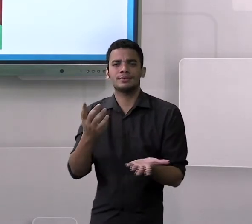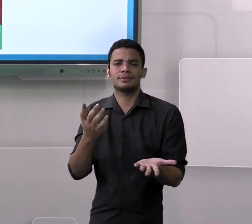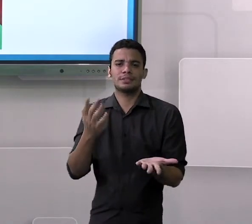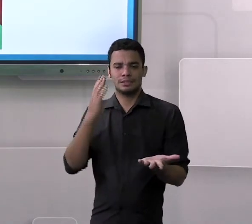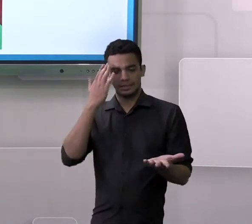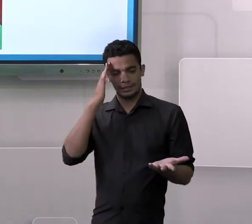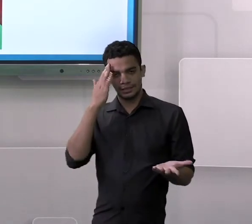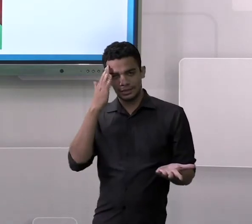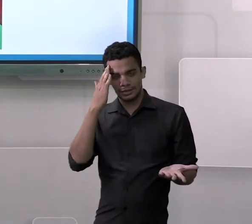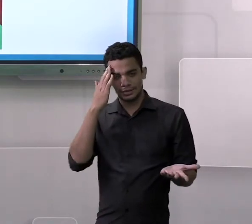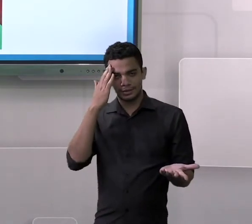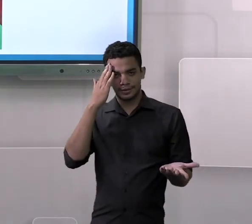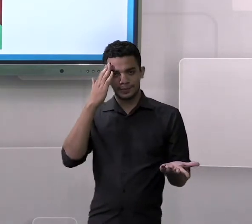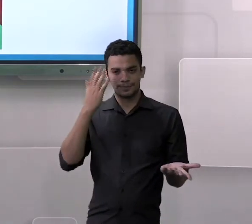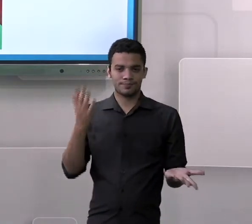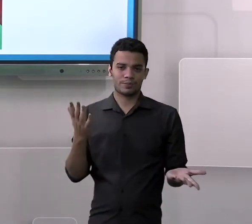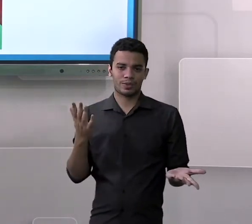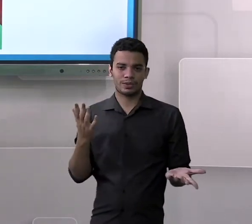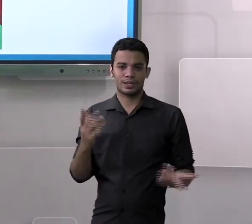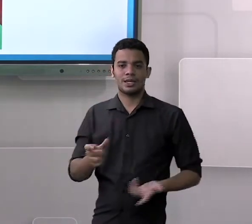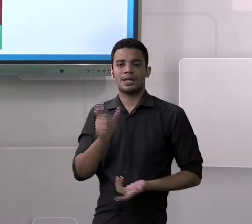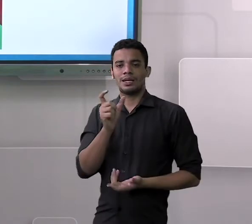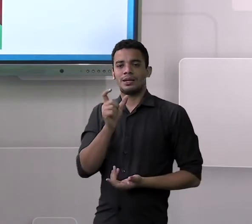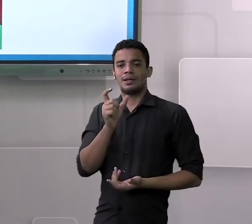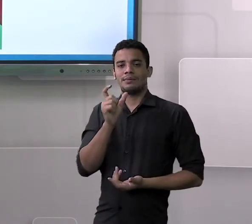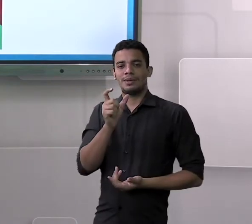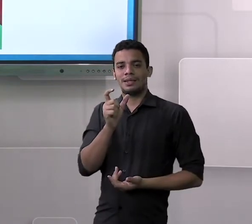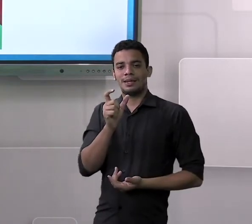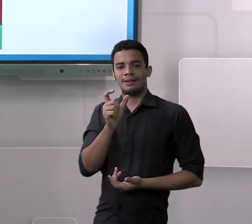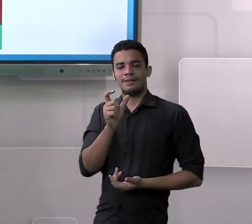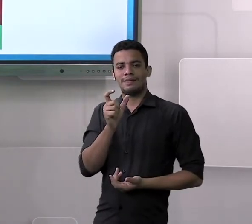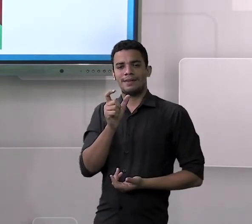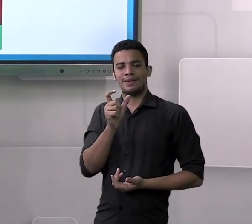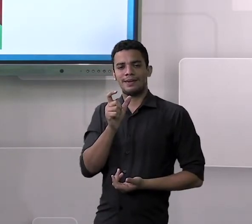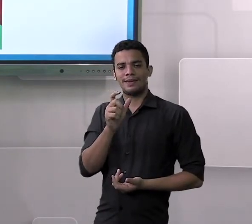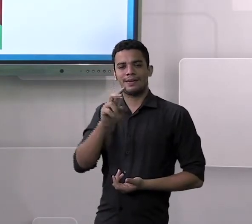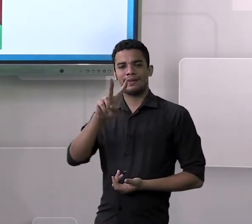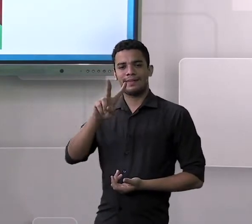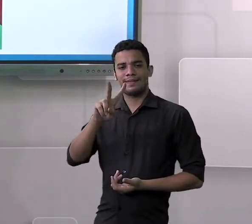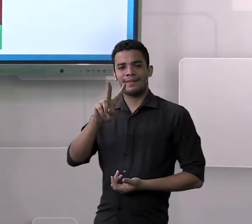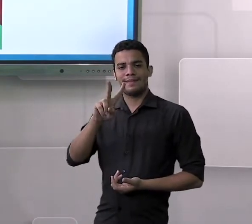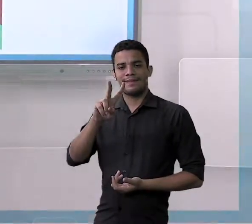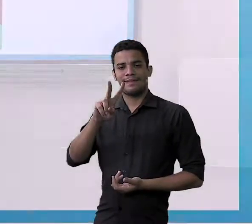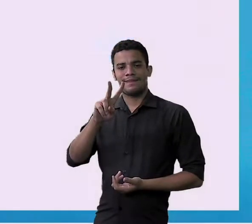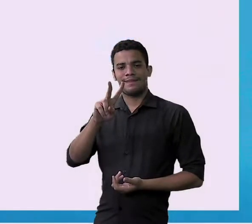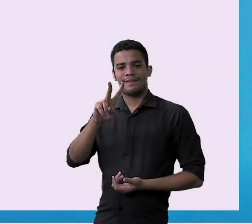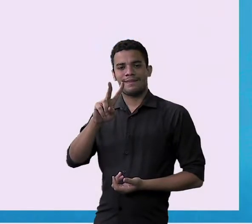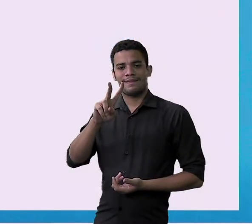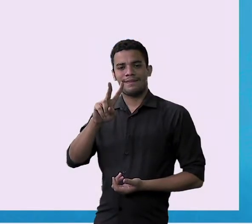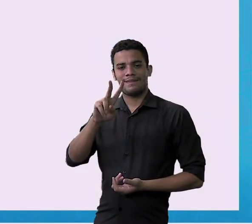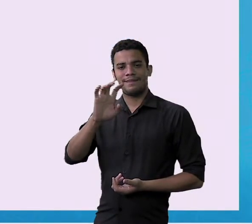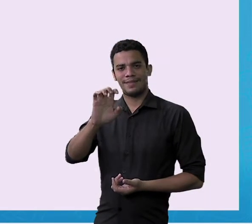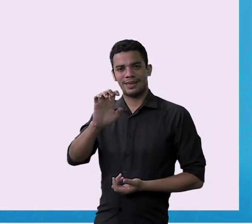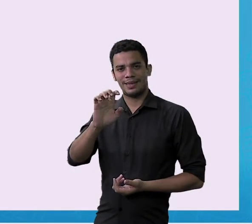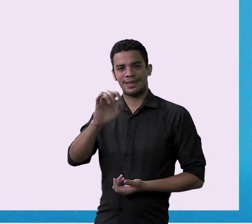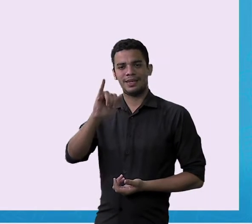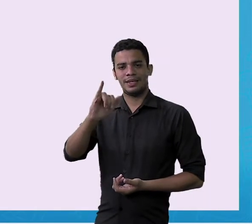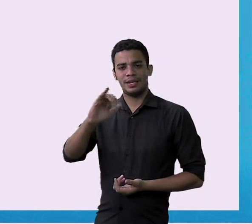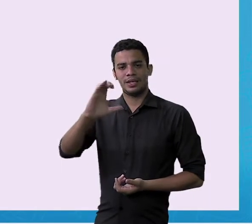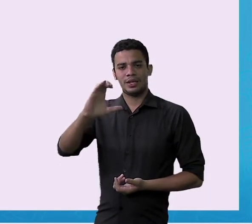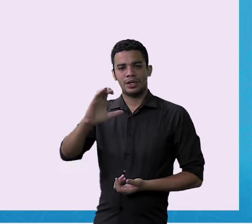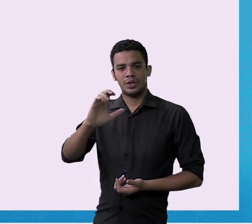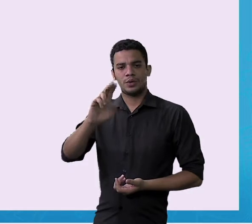Ele é veiculado. O que é isso, professora? Diferente, né? Essa palavra para nós.